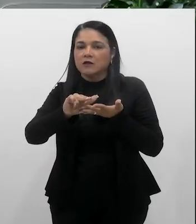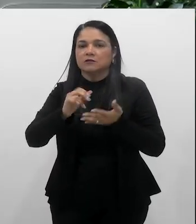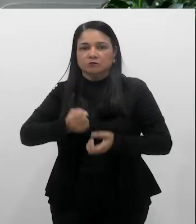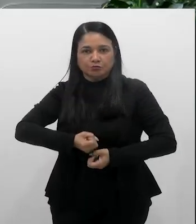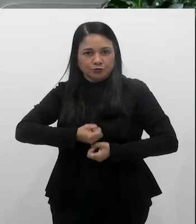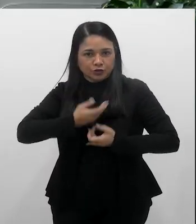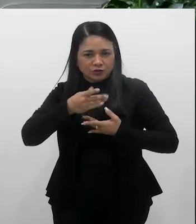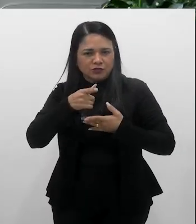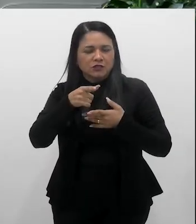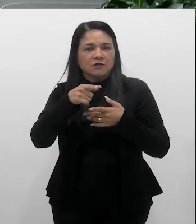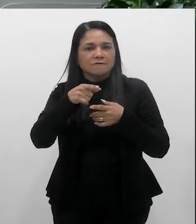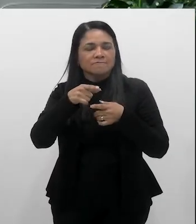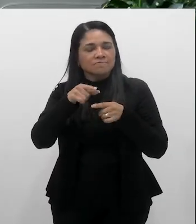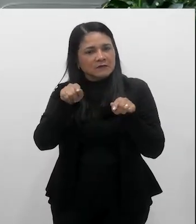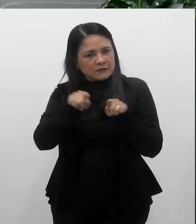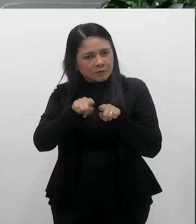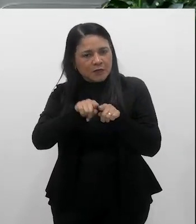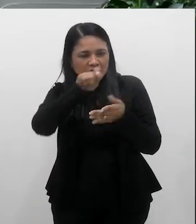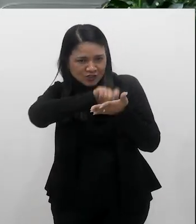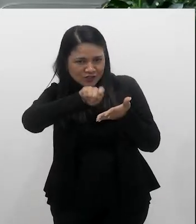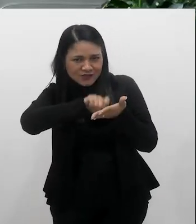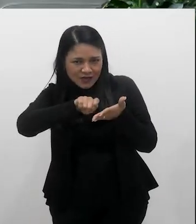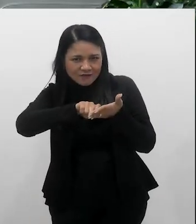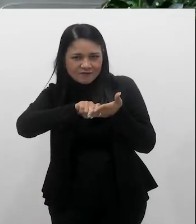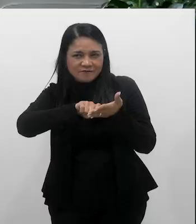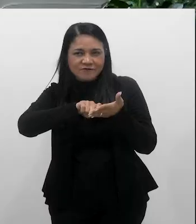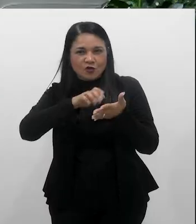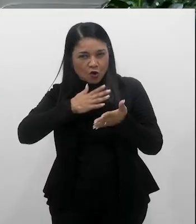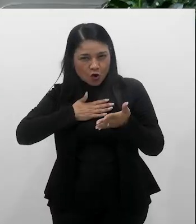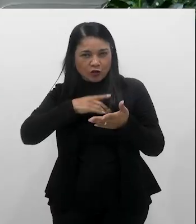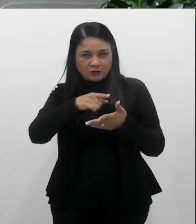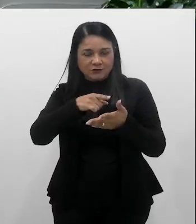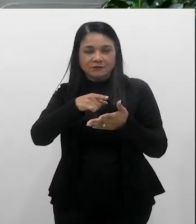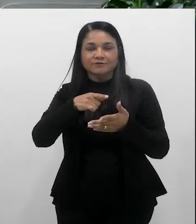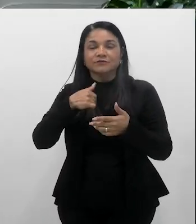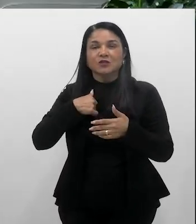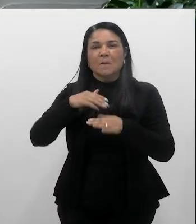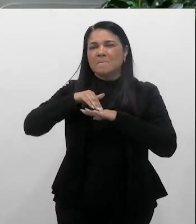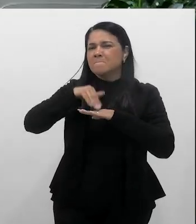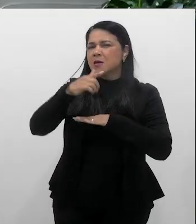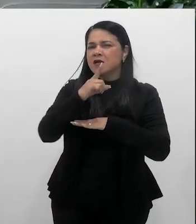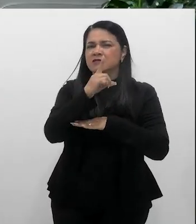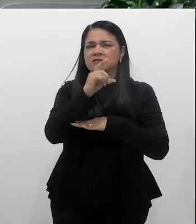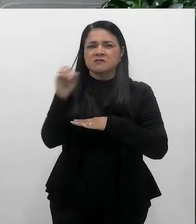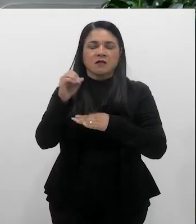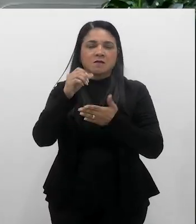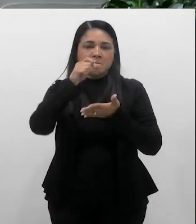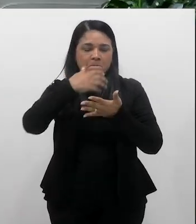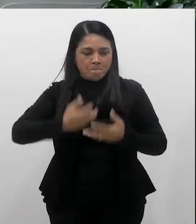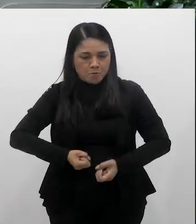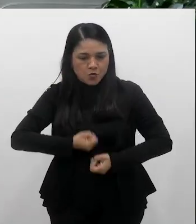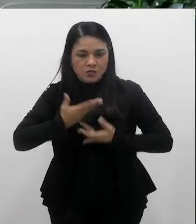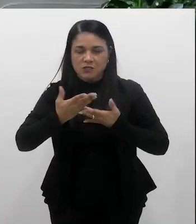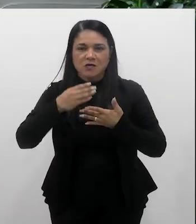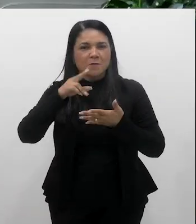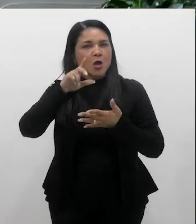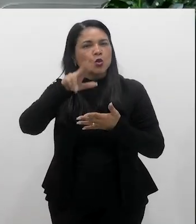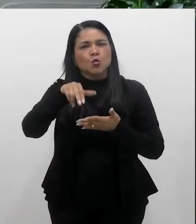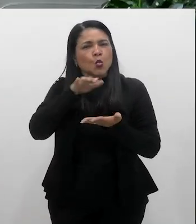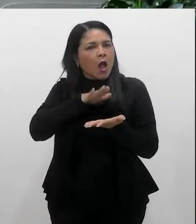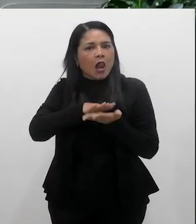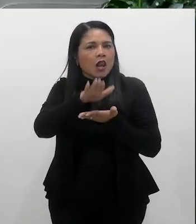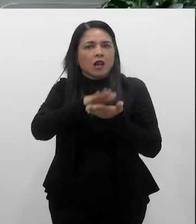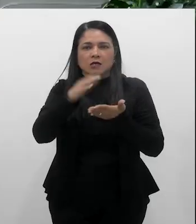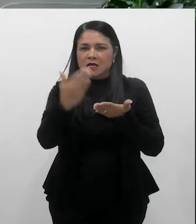Tem a poesia, de alguma maneira, ela circunda a tua escrita? Olha, já tenho mais de 100 poesias. Tá? Mas nunca lancei um